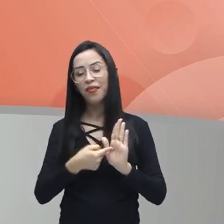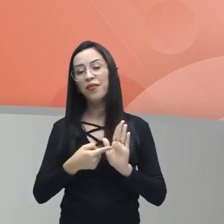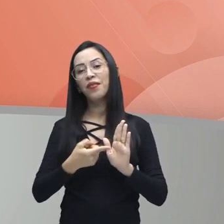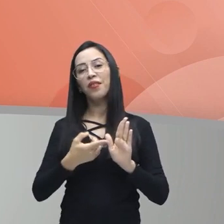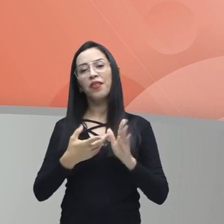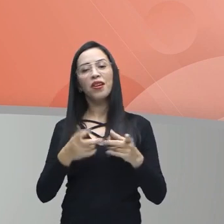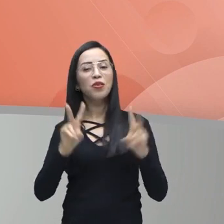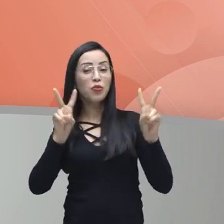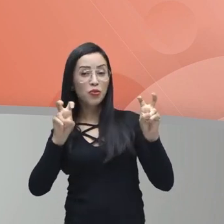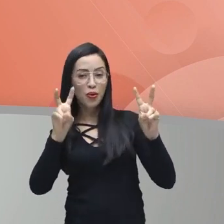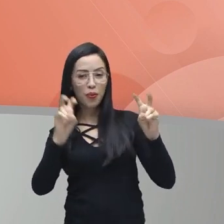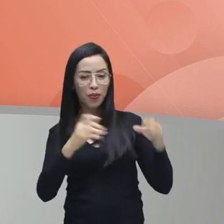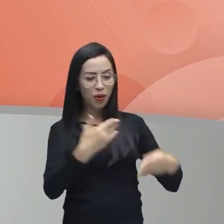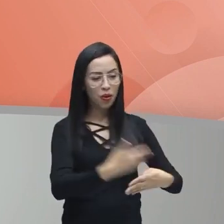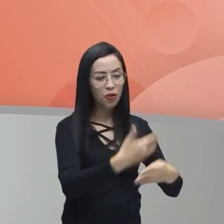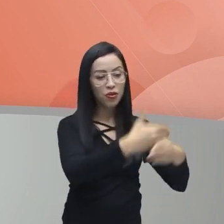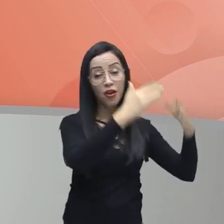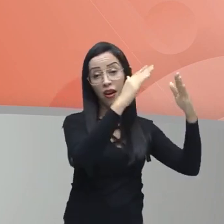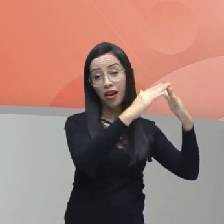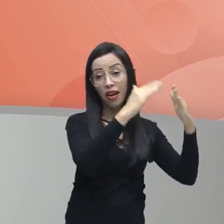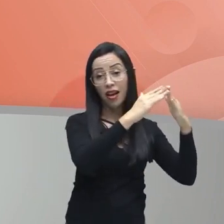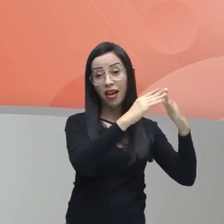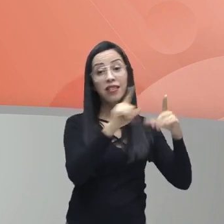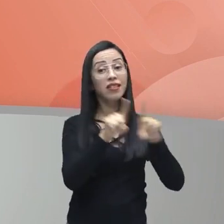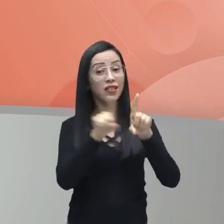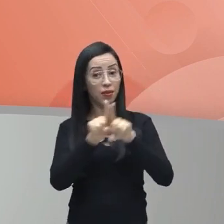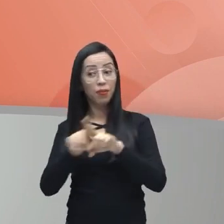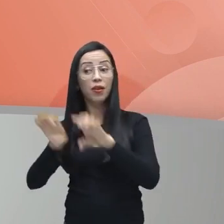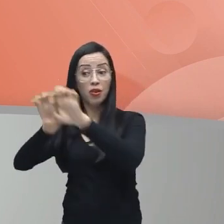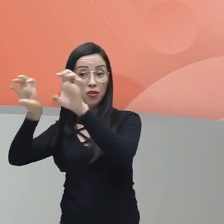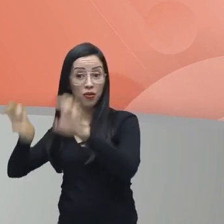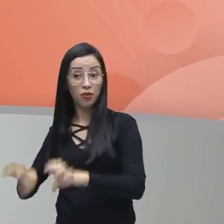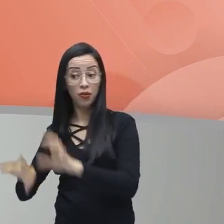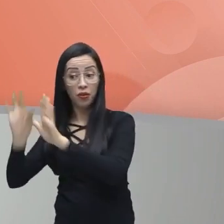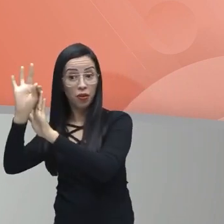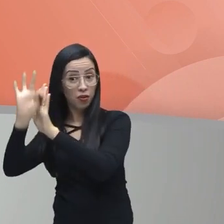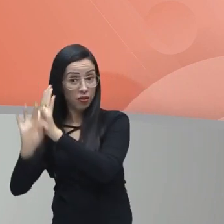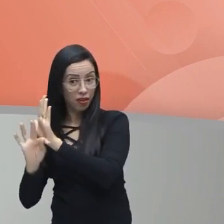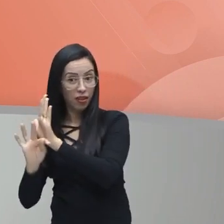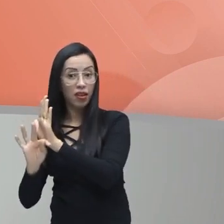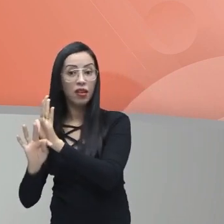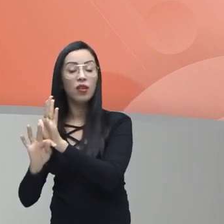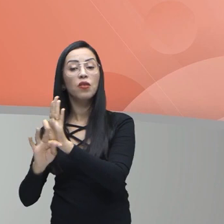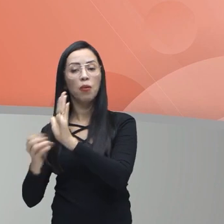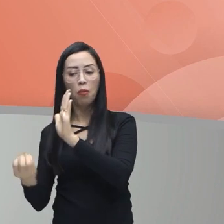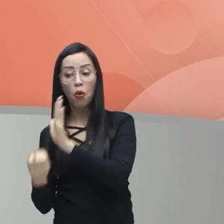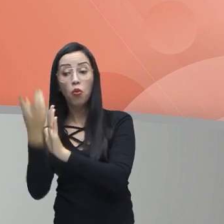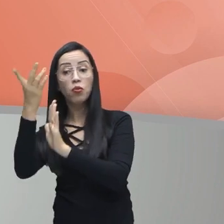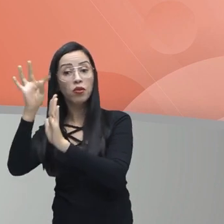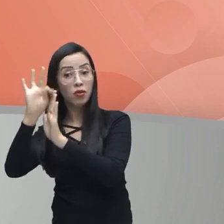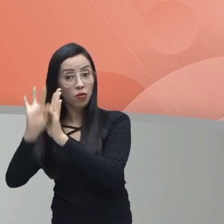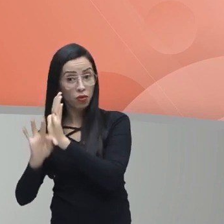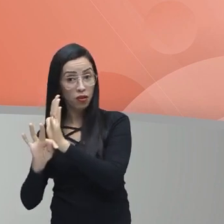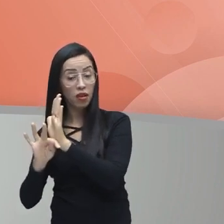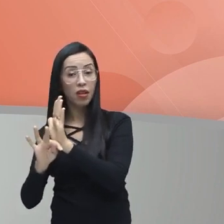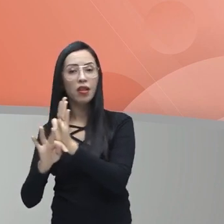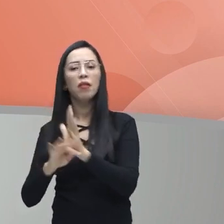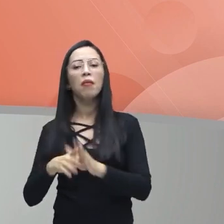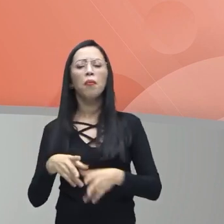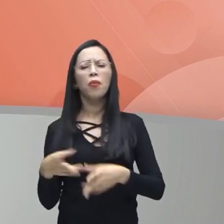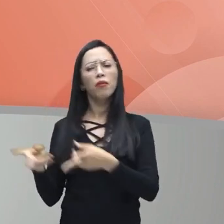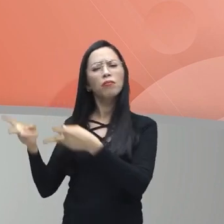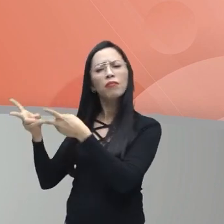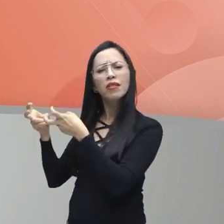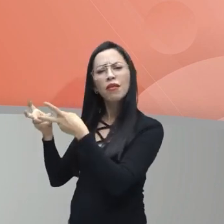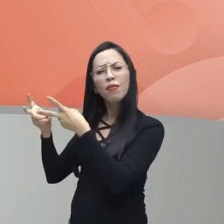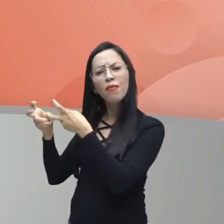construção de uma casa e a construção de um texto, nós podemos observar aí toda essa estrutura organizada e